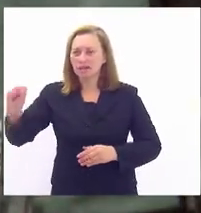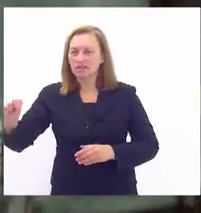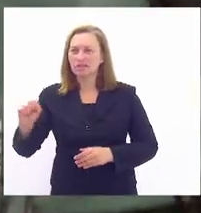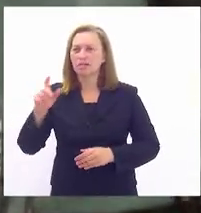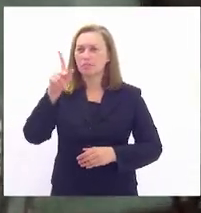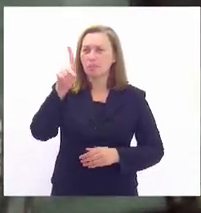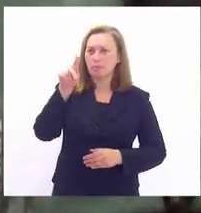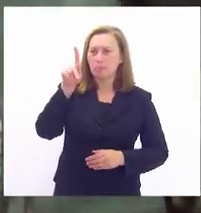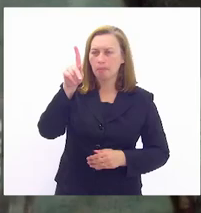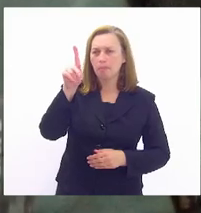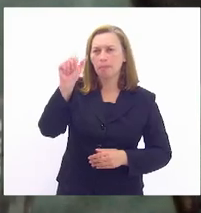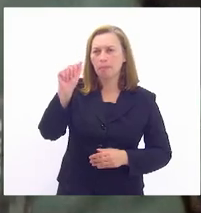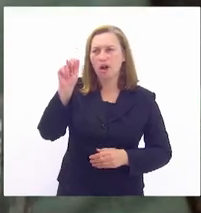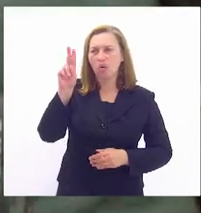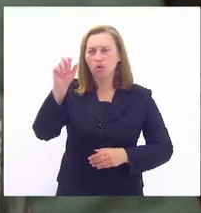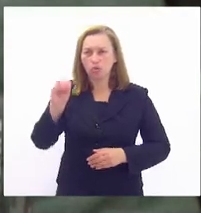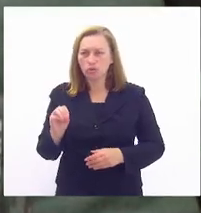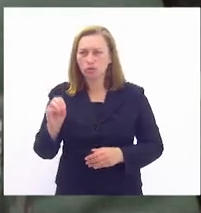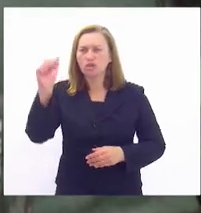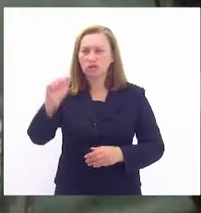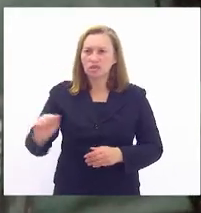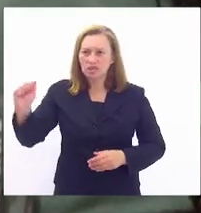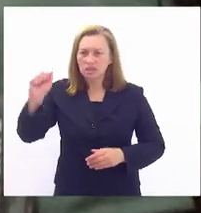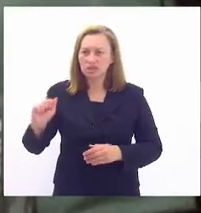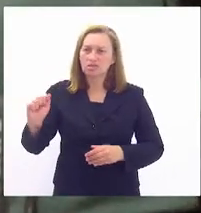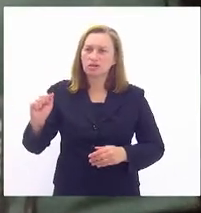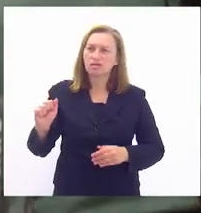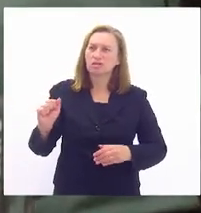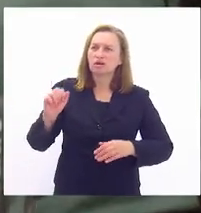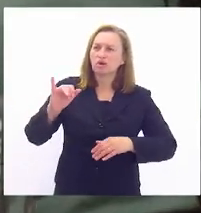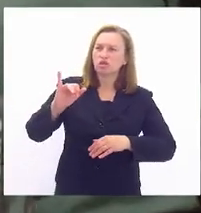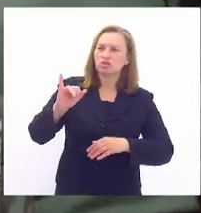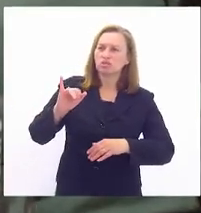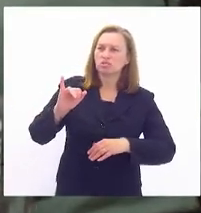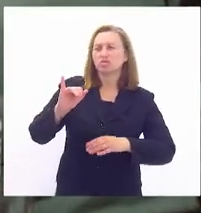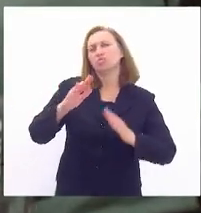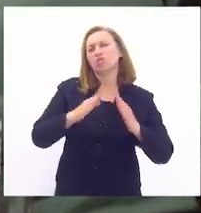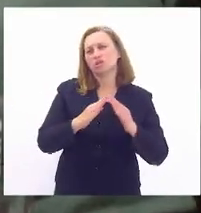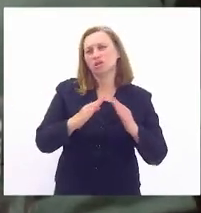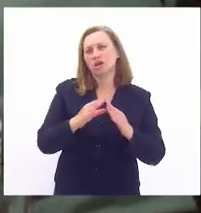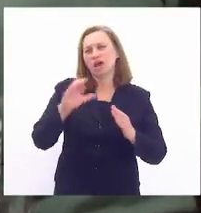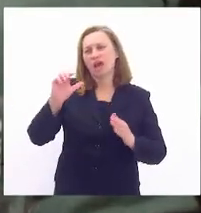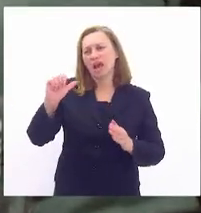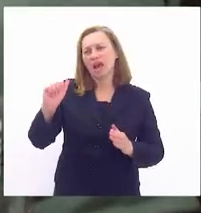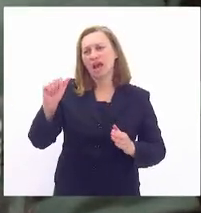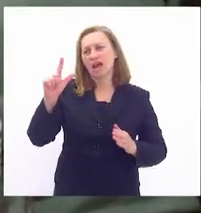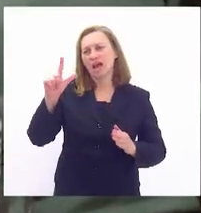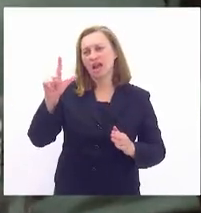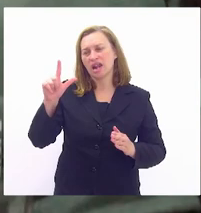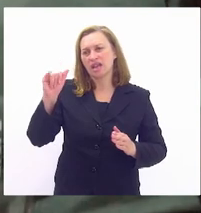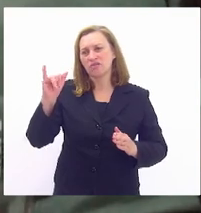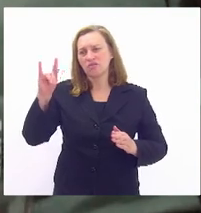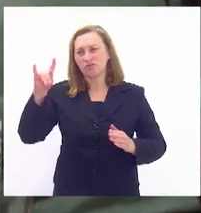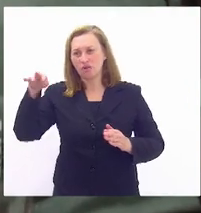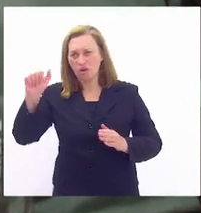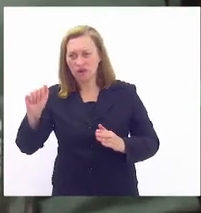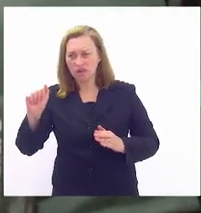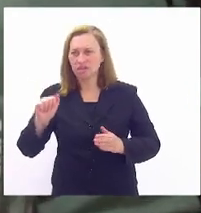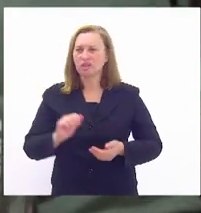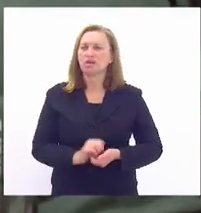Nascimento, Associação de Moradores da Califórnia, presidente. Rogério Coutinho, presidente do PSB